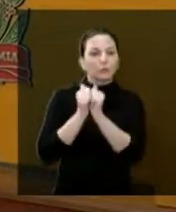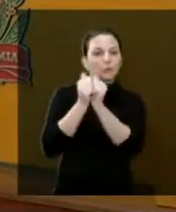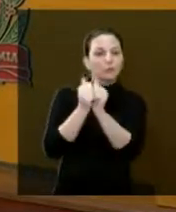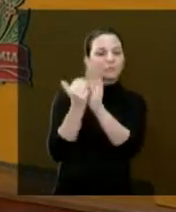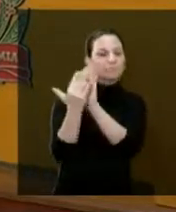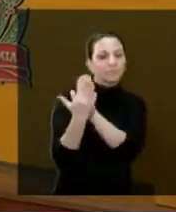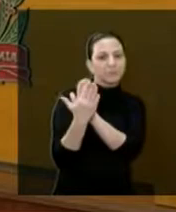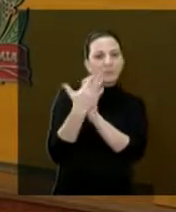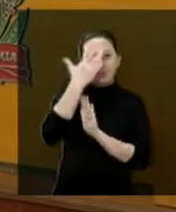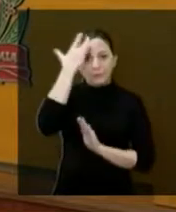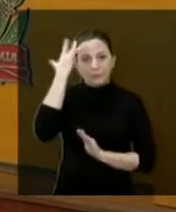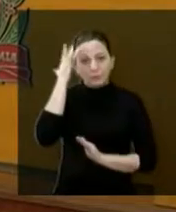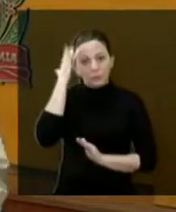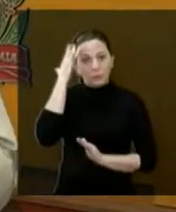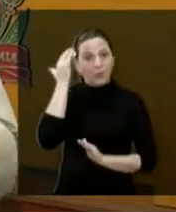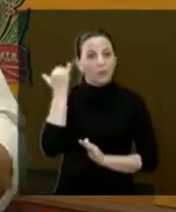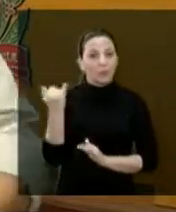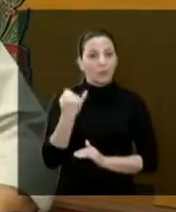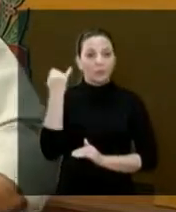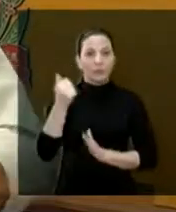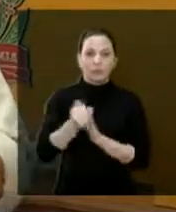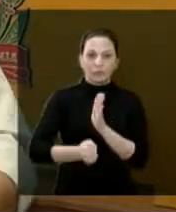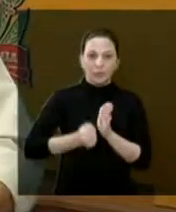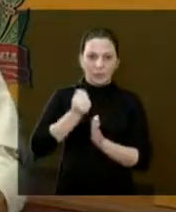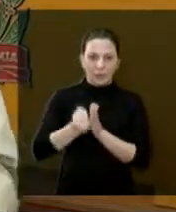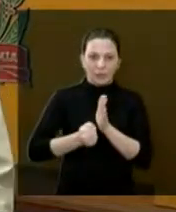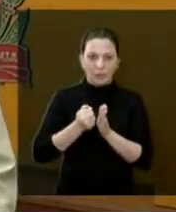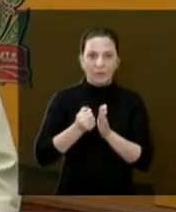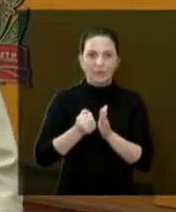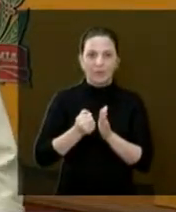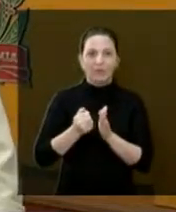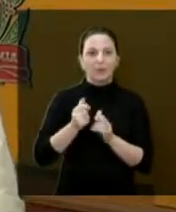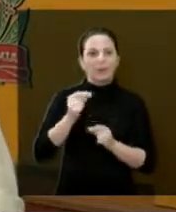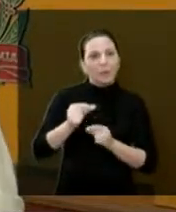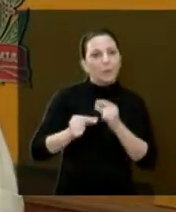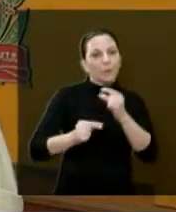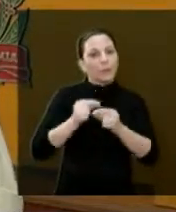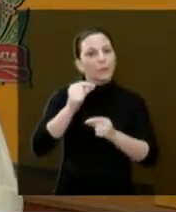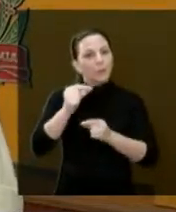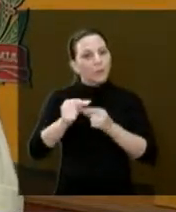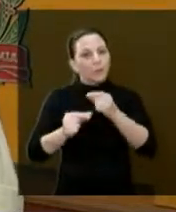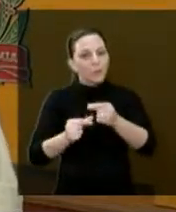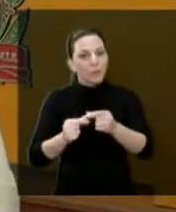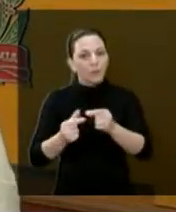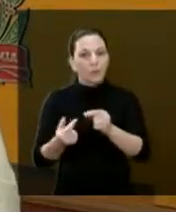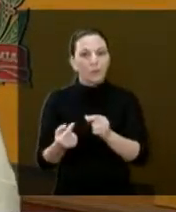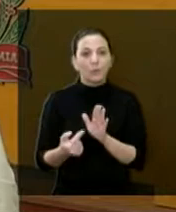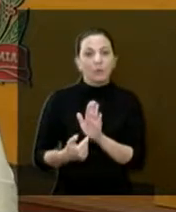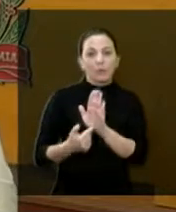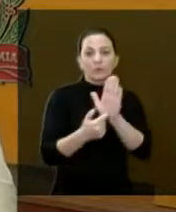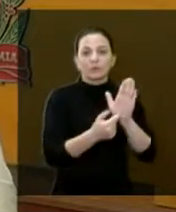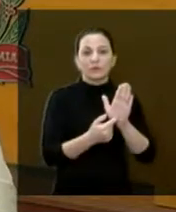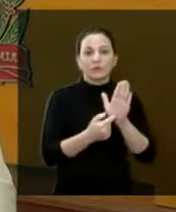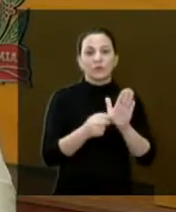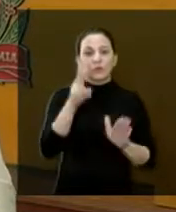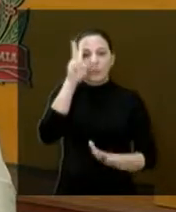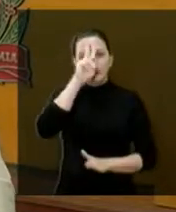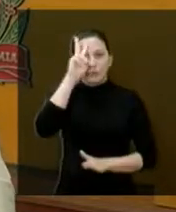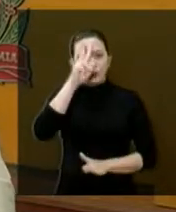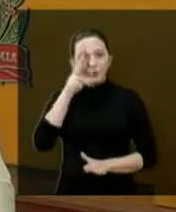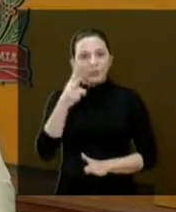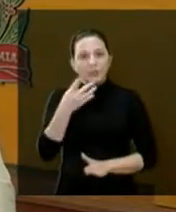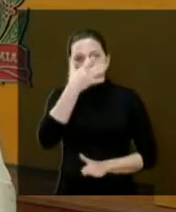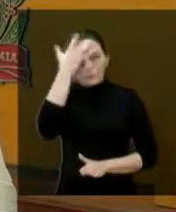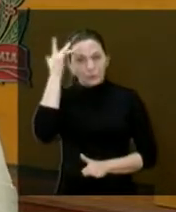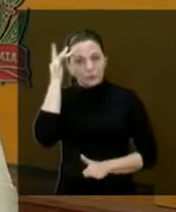uma grande personalidade de Araraquara. E paulatinamente nós estamos trazendo histórias de pessoas que fazem